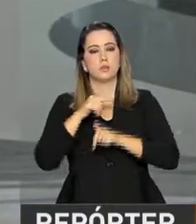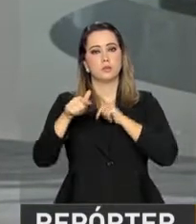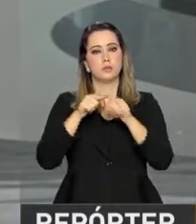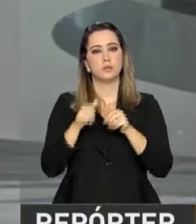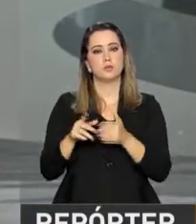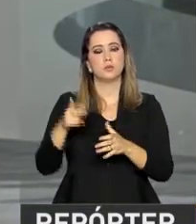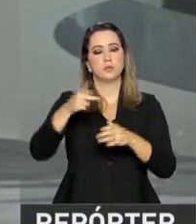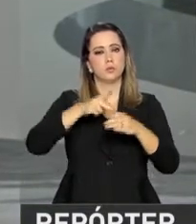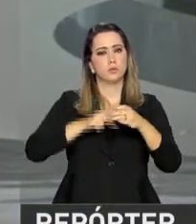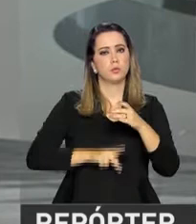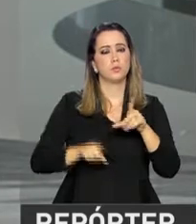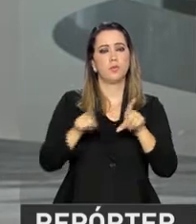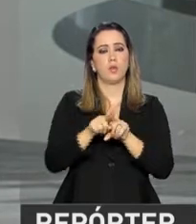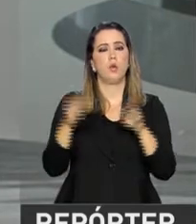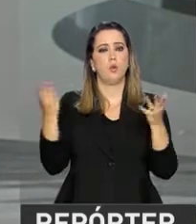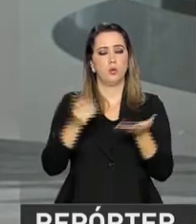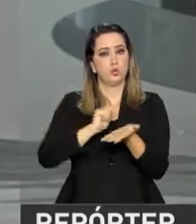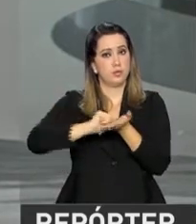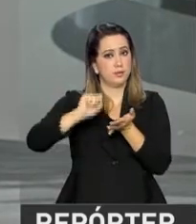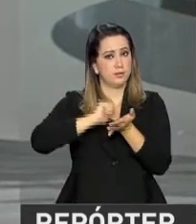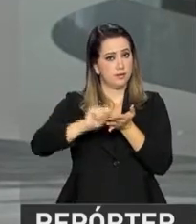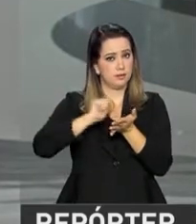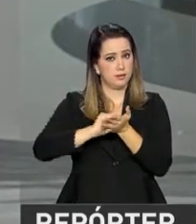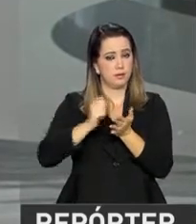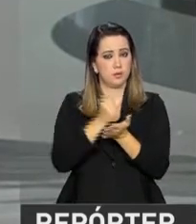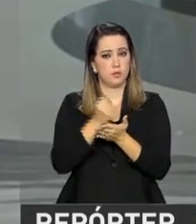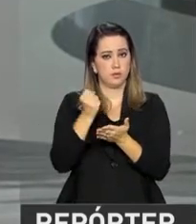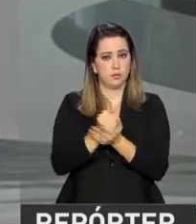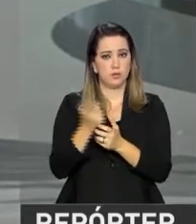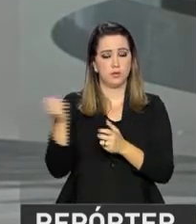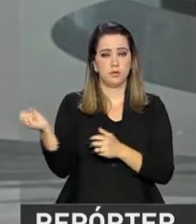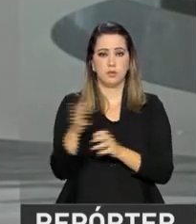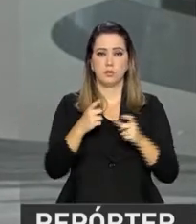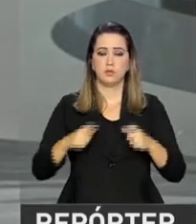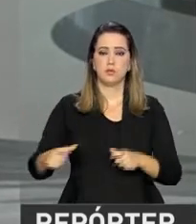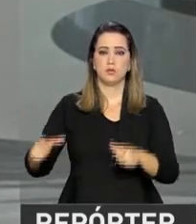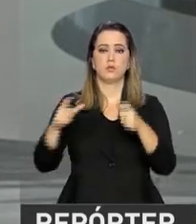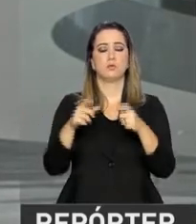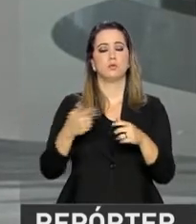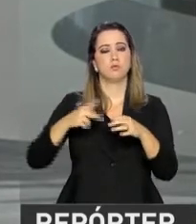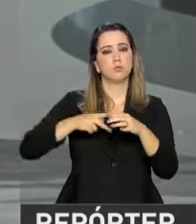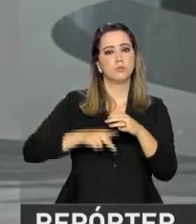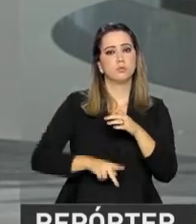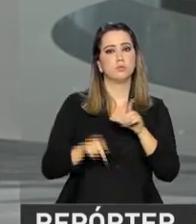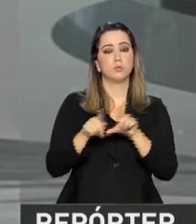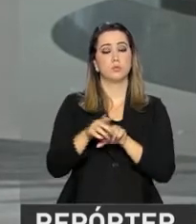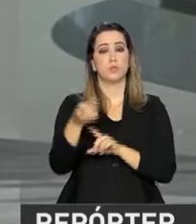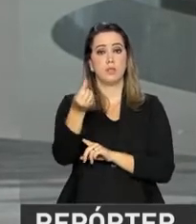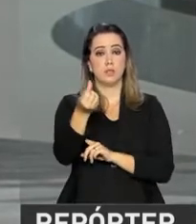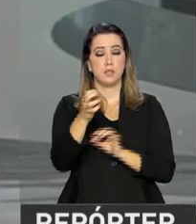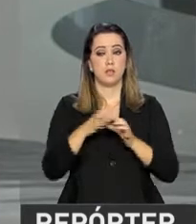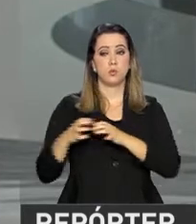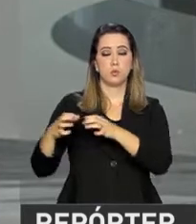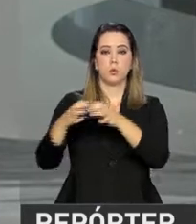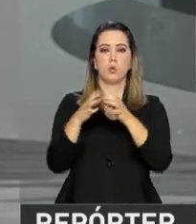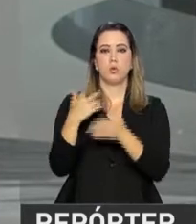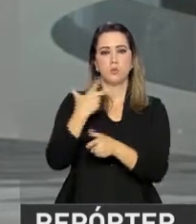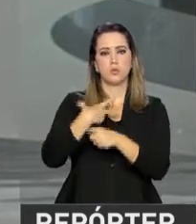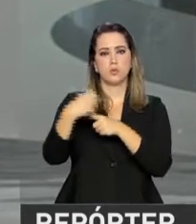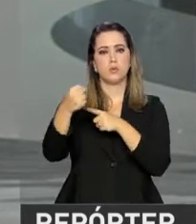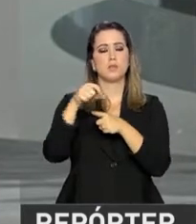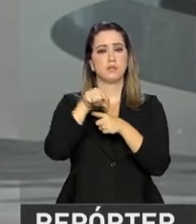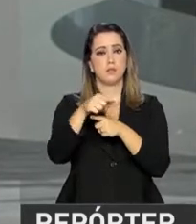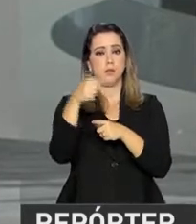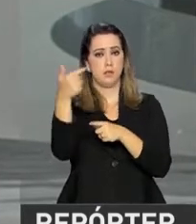no brasil hoje foram assinados os contratos de novas áreas de exploração no pré-sal seis consórcios venceram a segunda